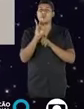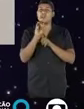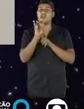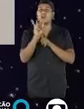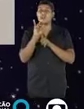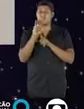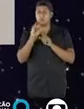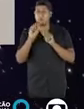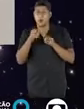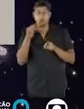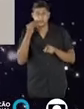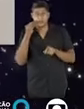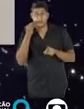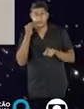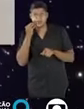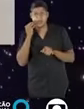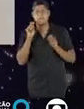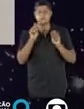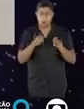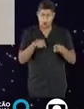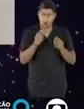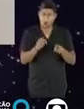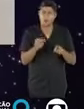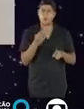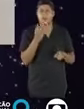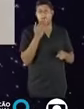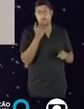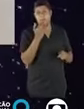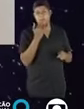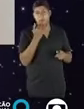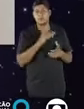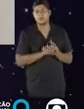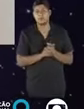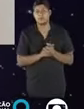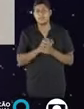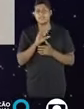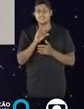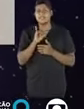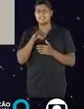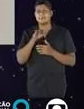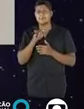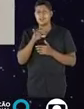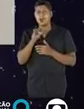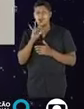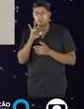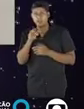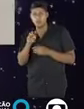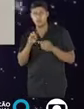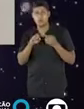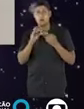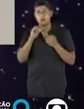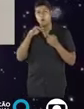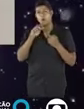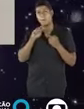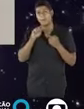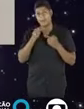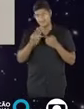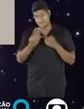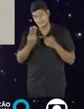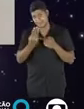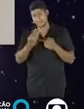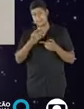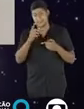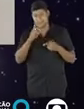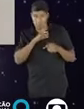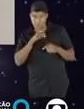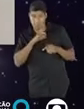pode até fermentar, fazer alimentos fermentados com um alimento. Simbiótico, ômega 3, que são substâncias muito